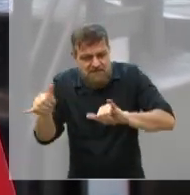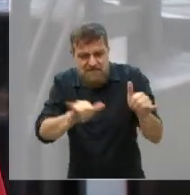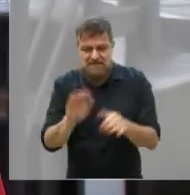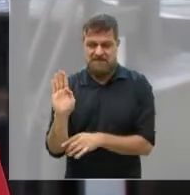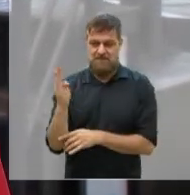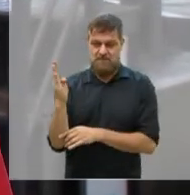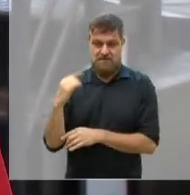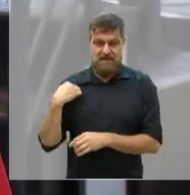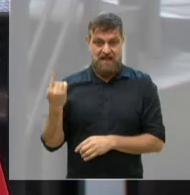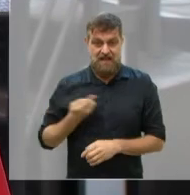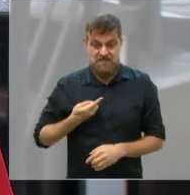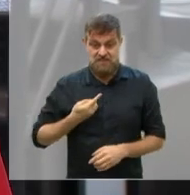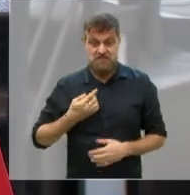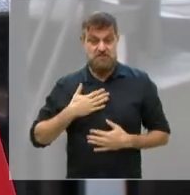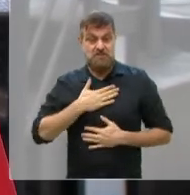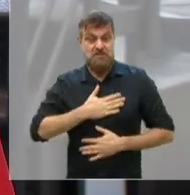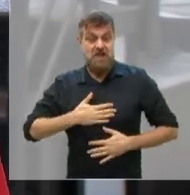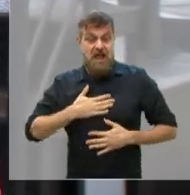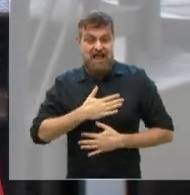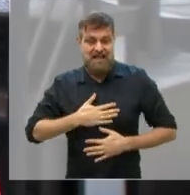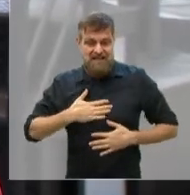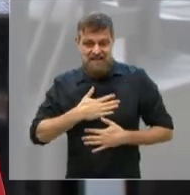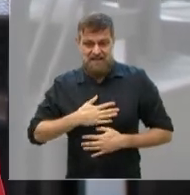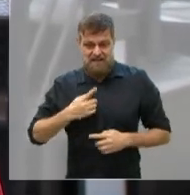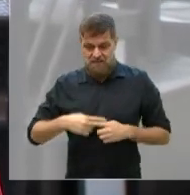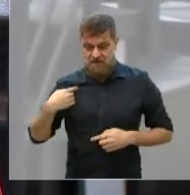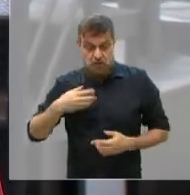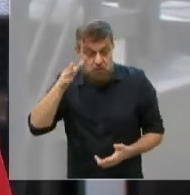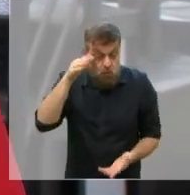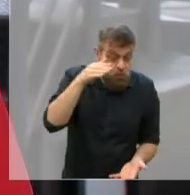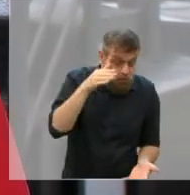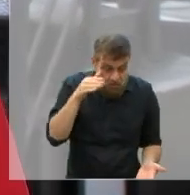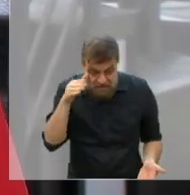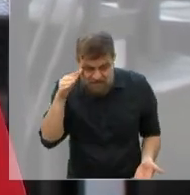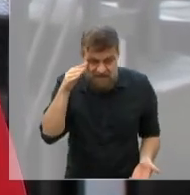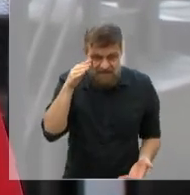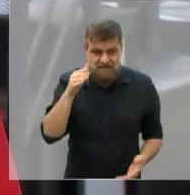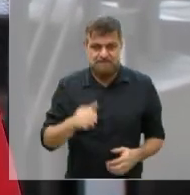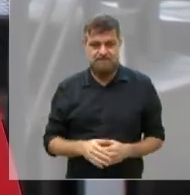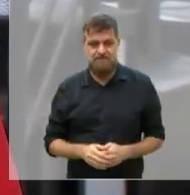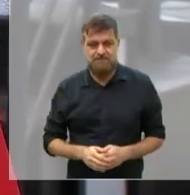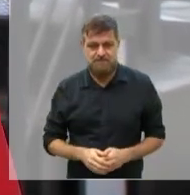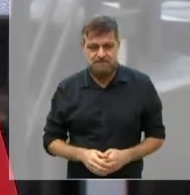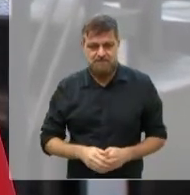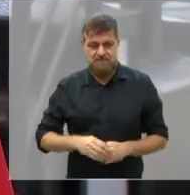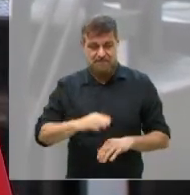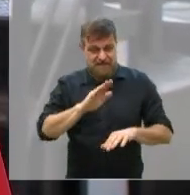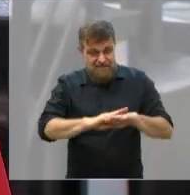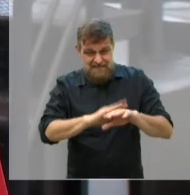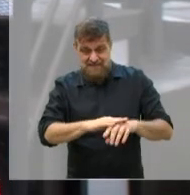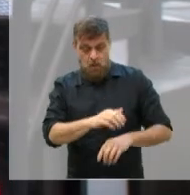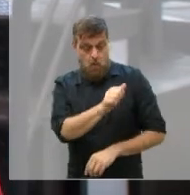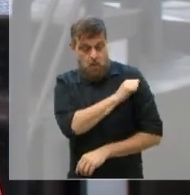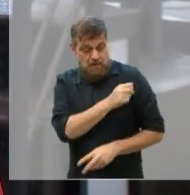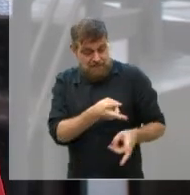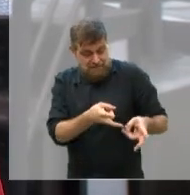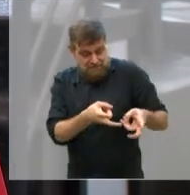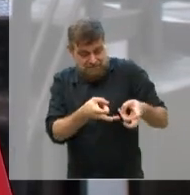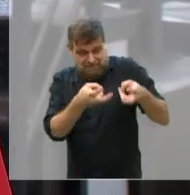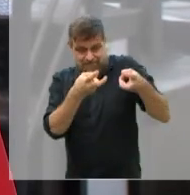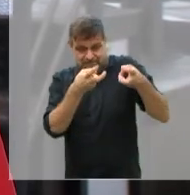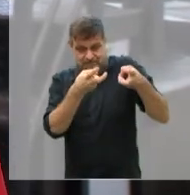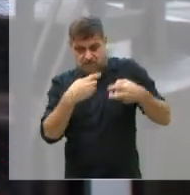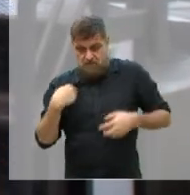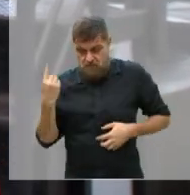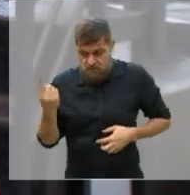gente faz isso antes de tudo porque isso é divertido, porque estimula a nossa curiosidade. E, portanto, fazer com que os alunos percebam isso,